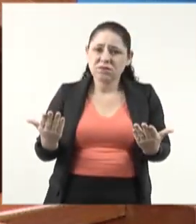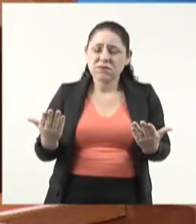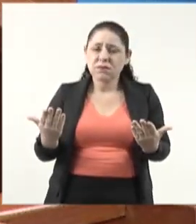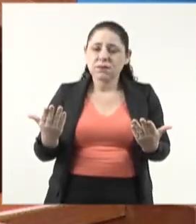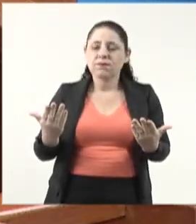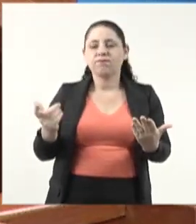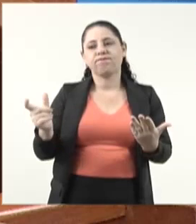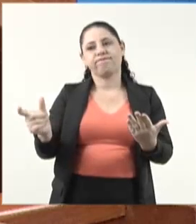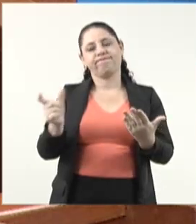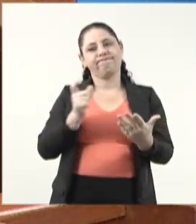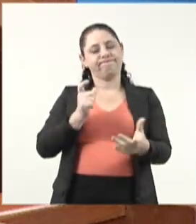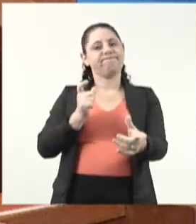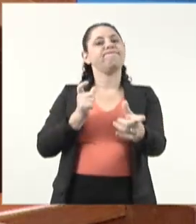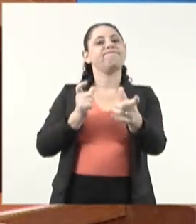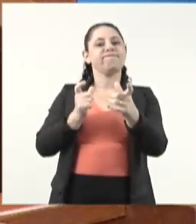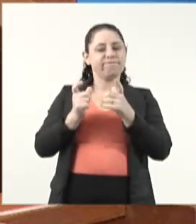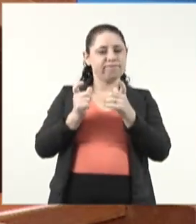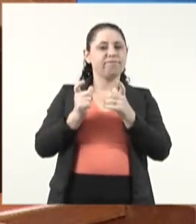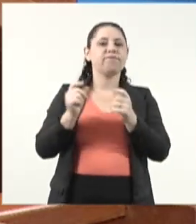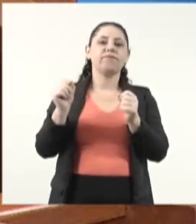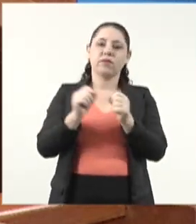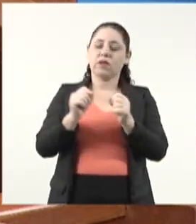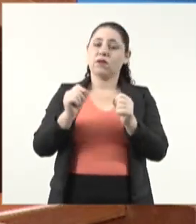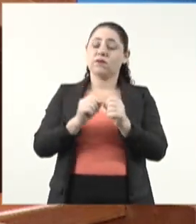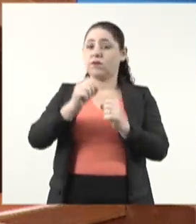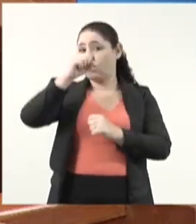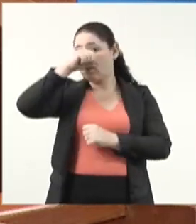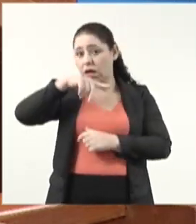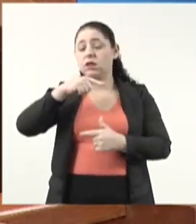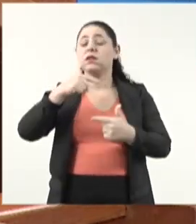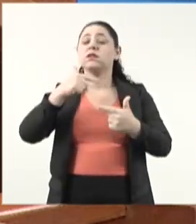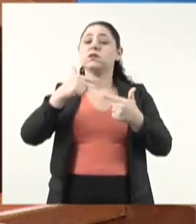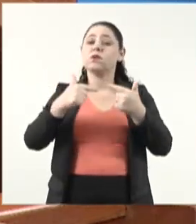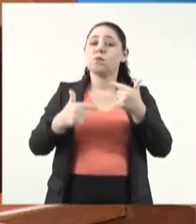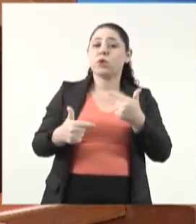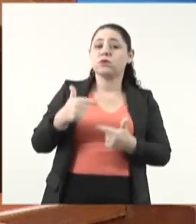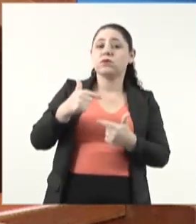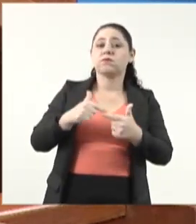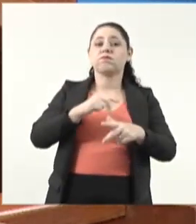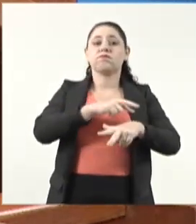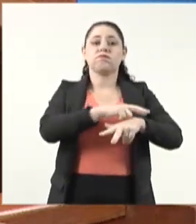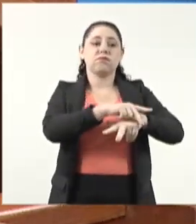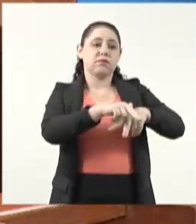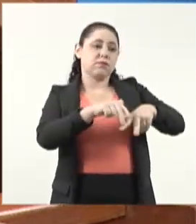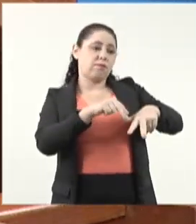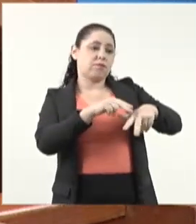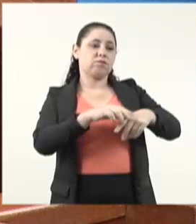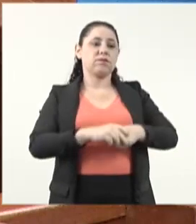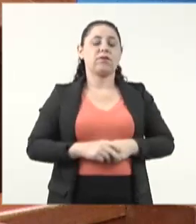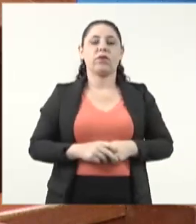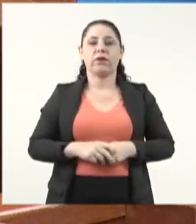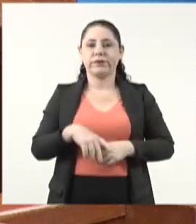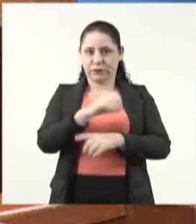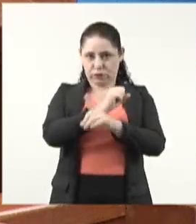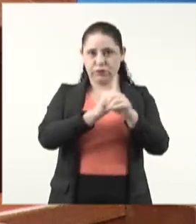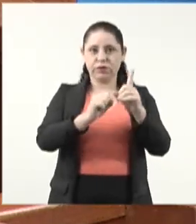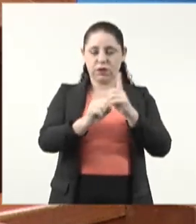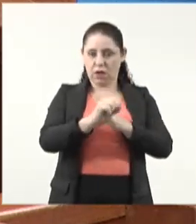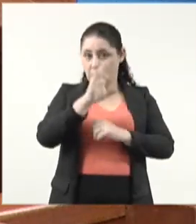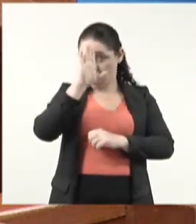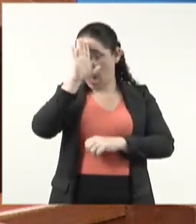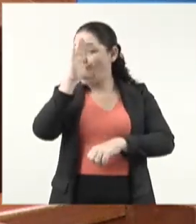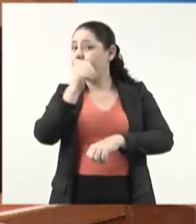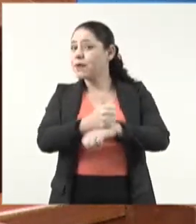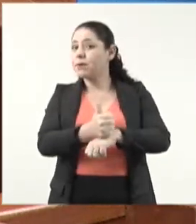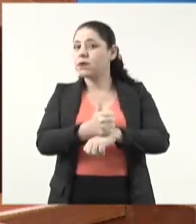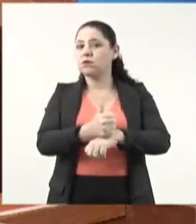de forma verbal, fazendo um ato de violência política de gênero. Então, nós temos que, toda a sociedade, especialmente a